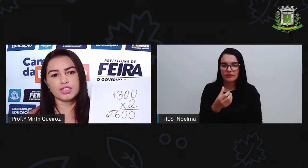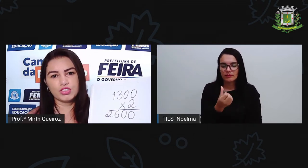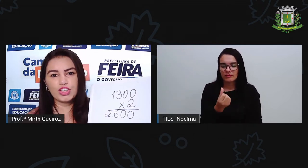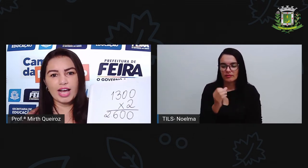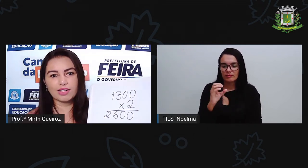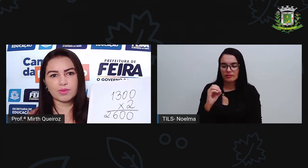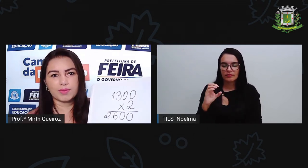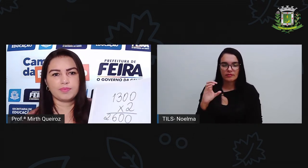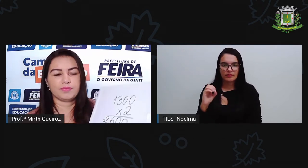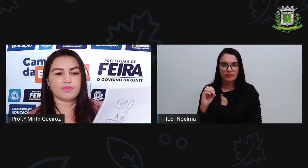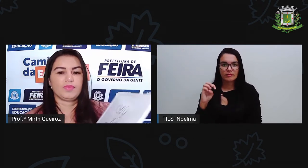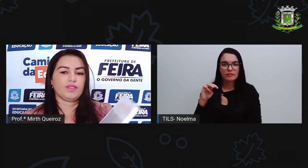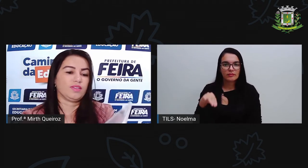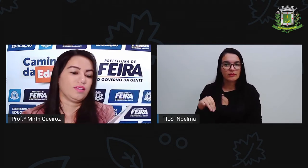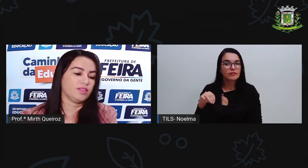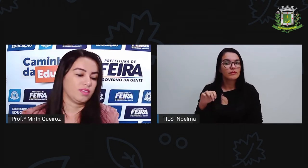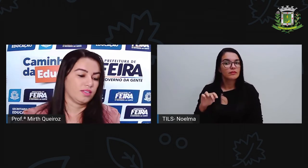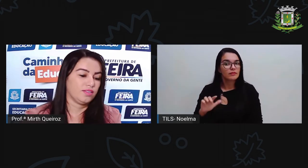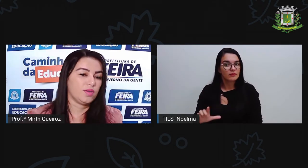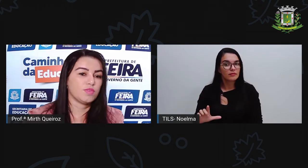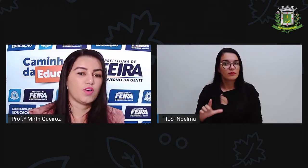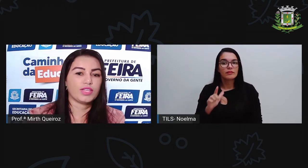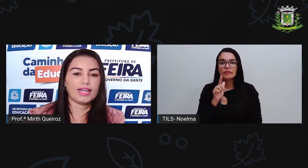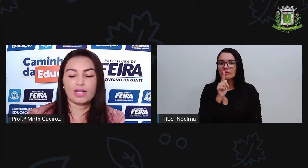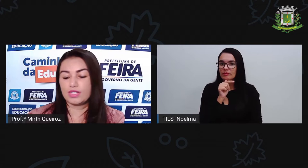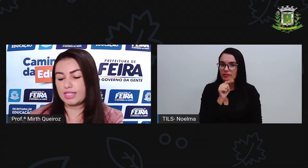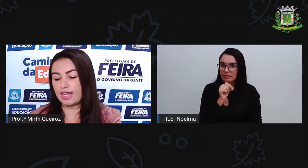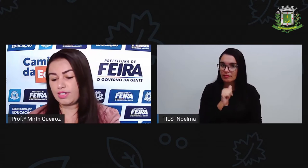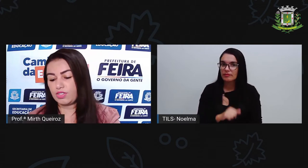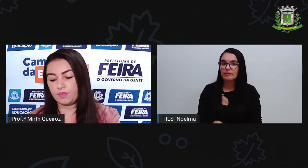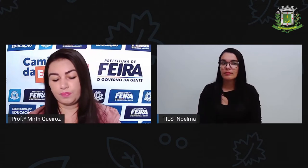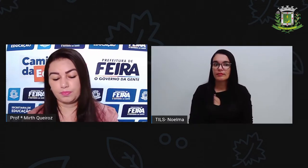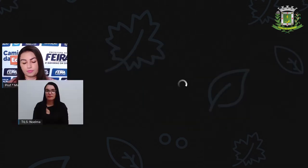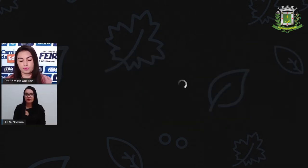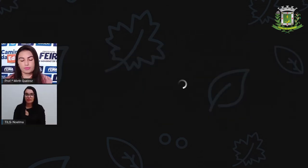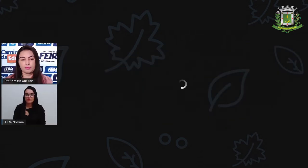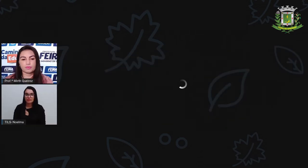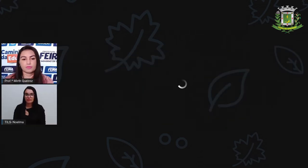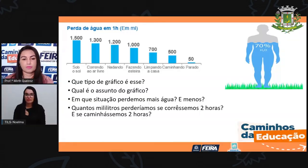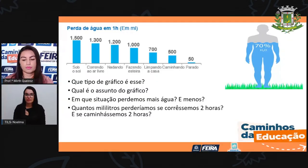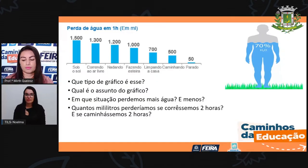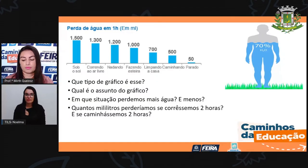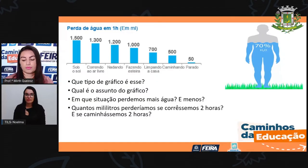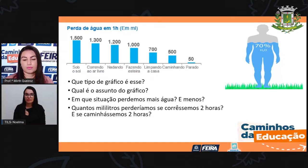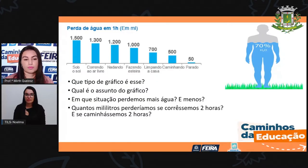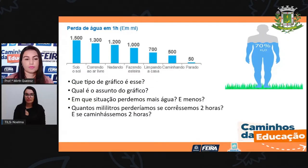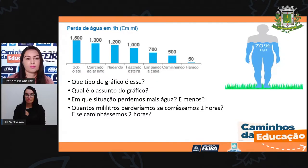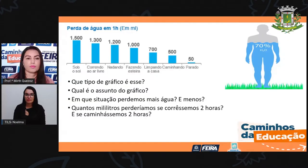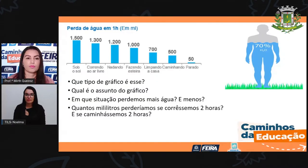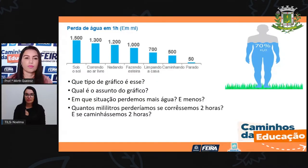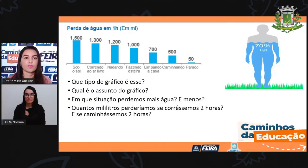mililitros de água. Vamos voltar aqui ao slide.